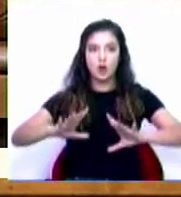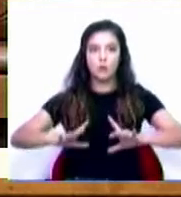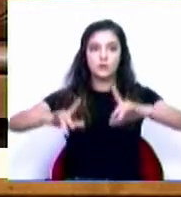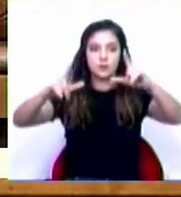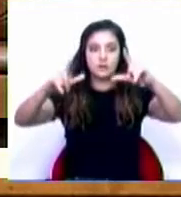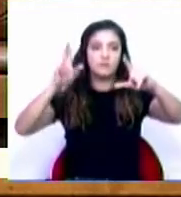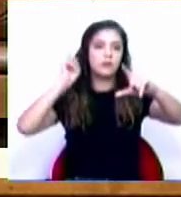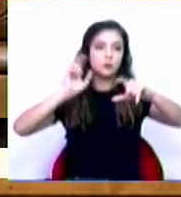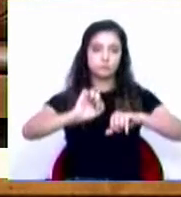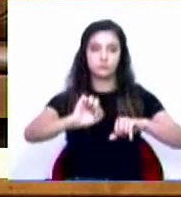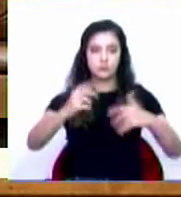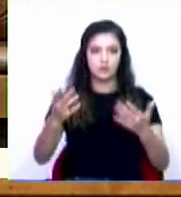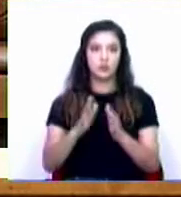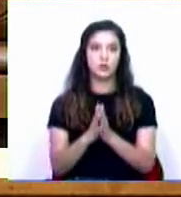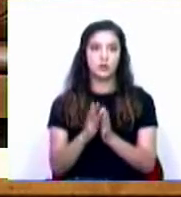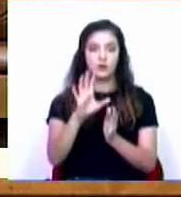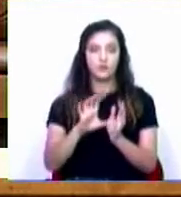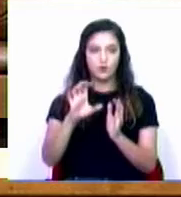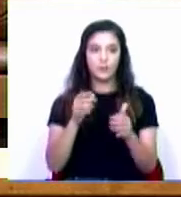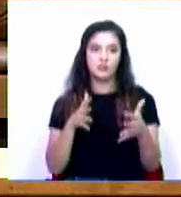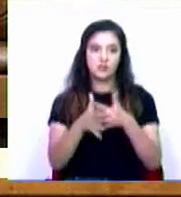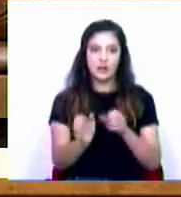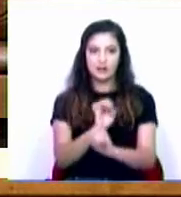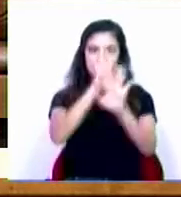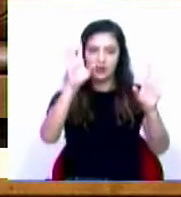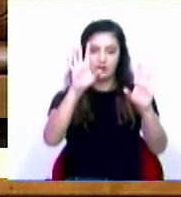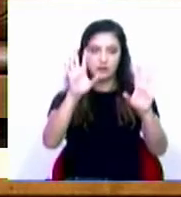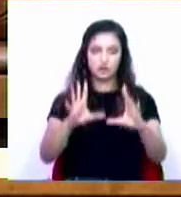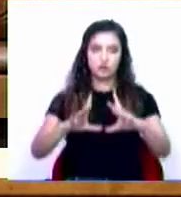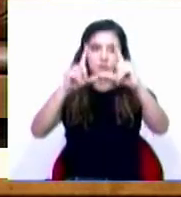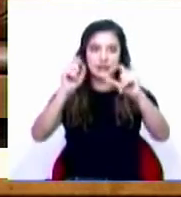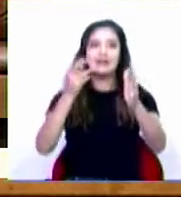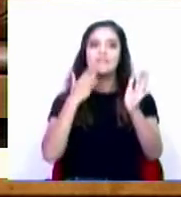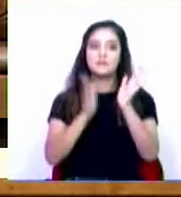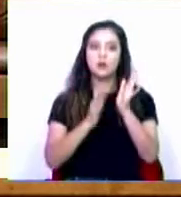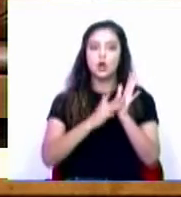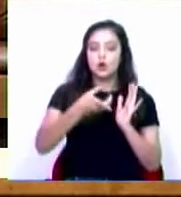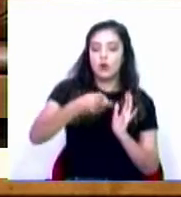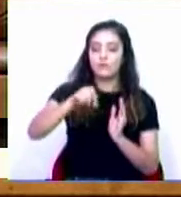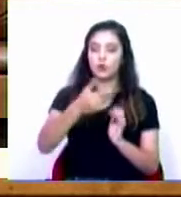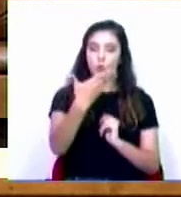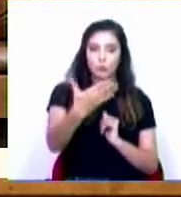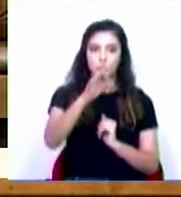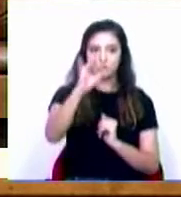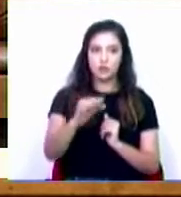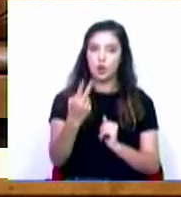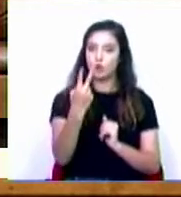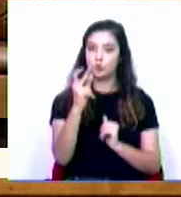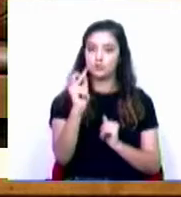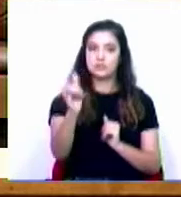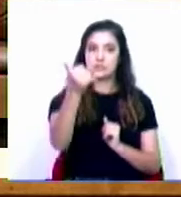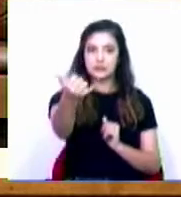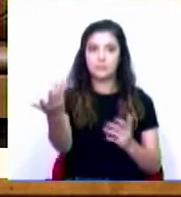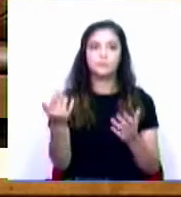valor. Com um modelo de transparência claro, prevê um crescimento real acumulado de 9,1% nos próximos 2 anos. E